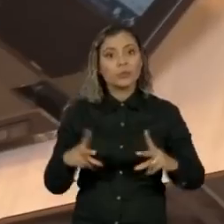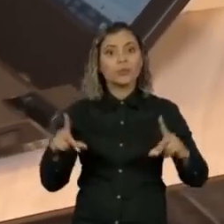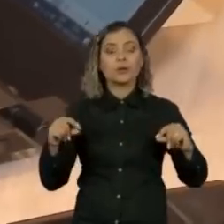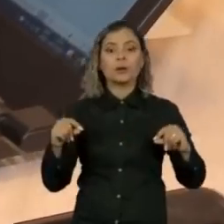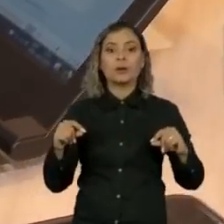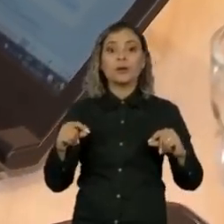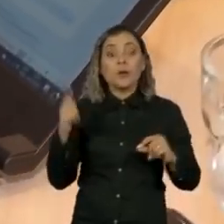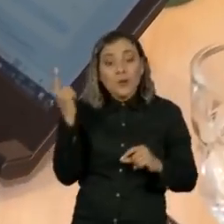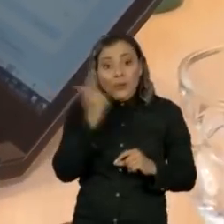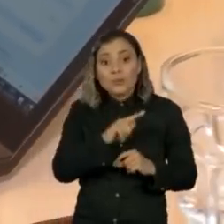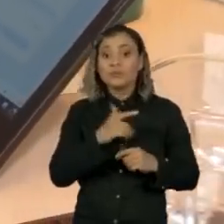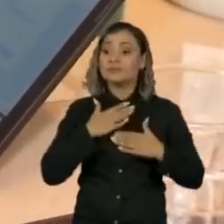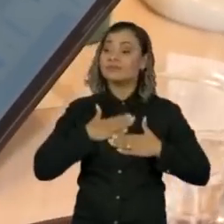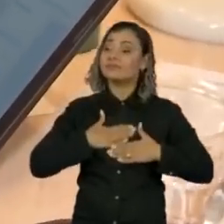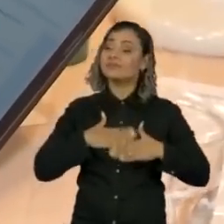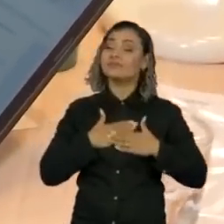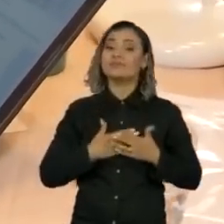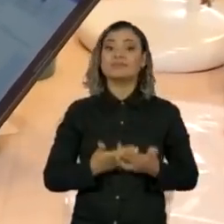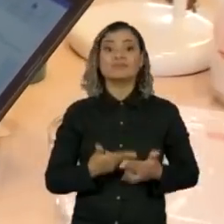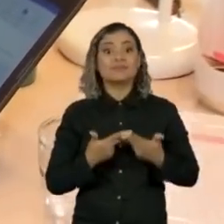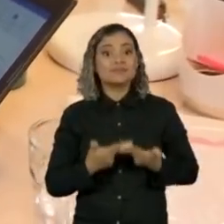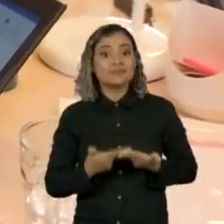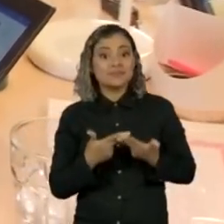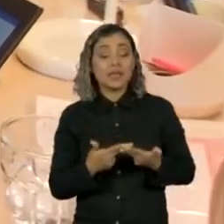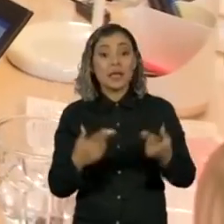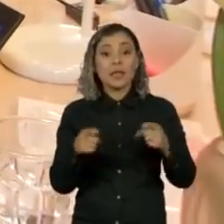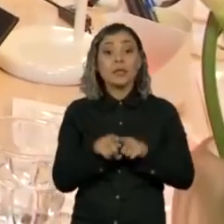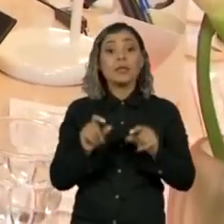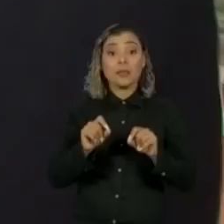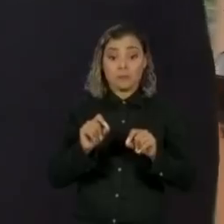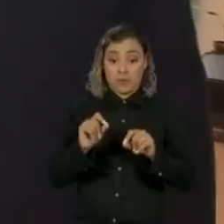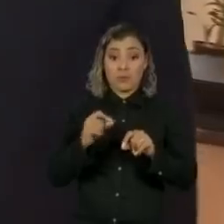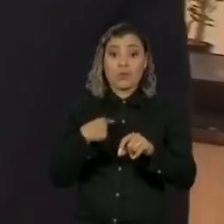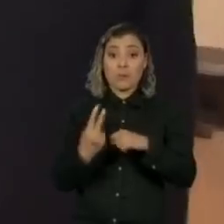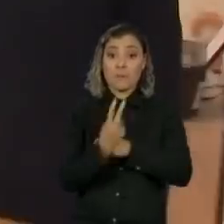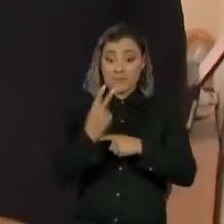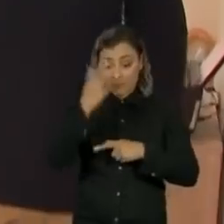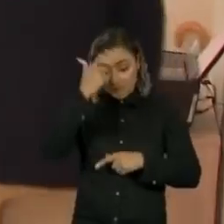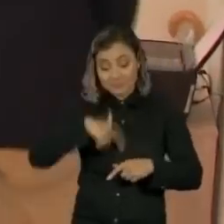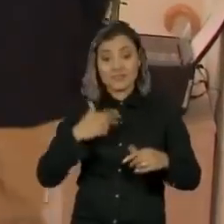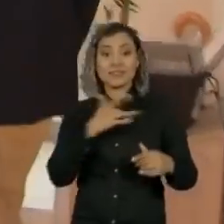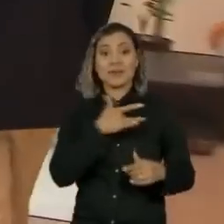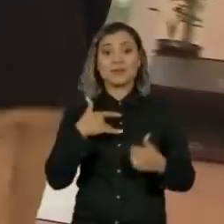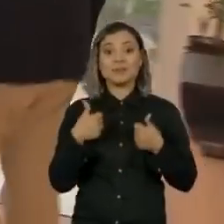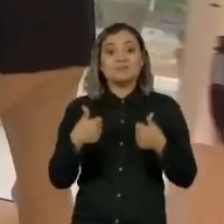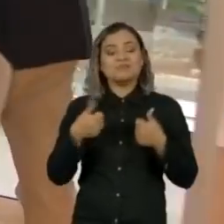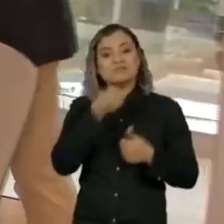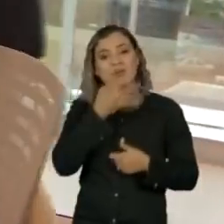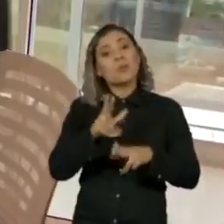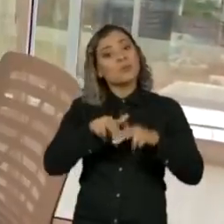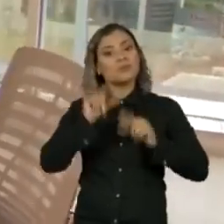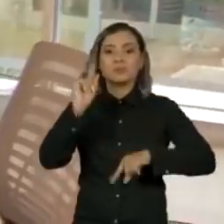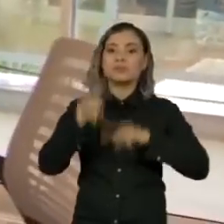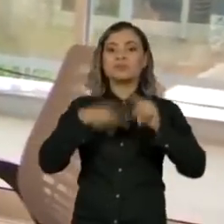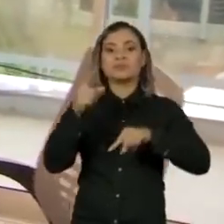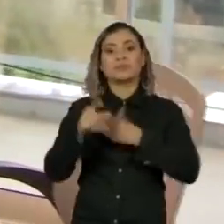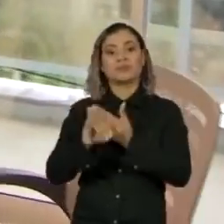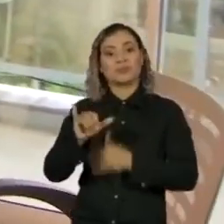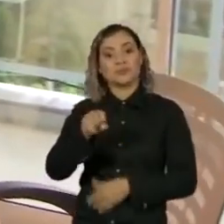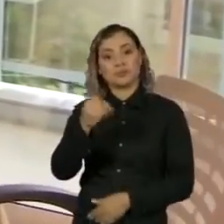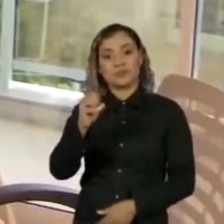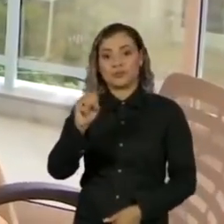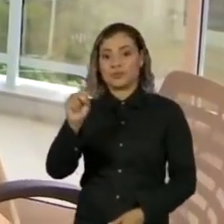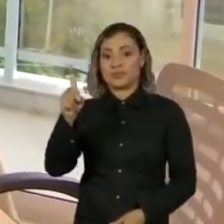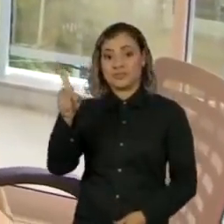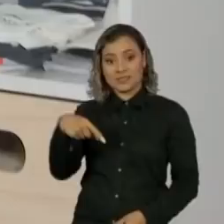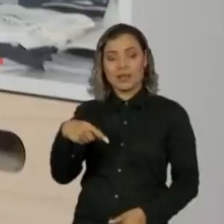nível de tolerância voltou a ficar maior e até a imunidade melhorou. Fatores que reforçaram o valor que José Carlos